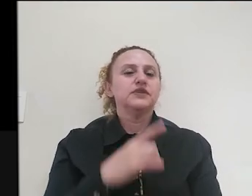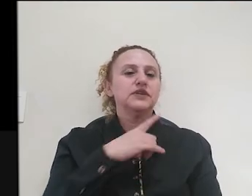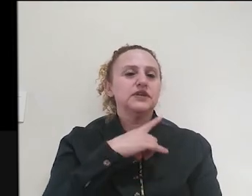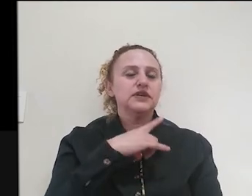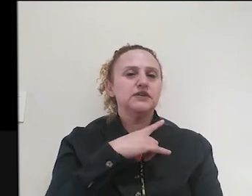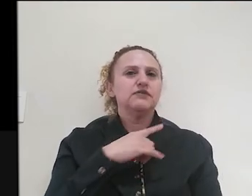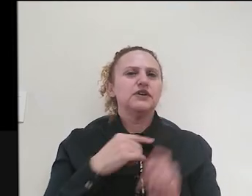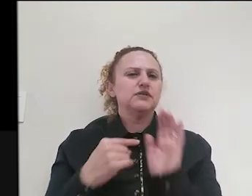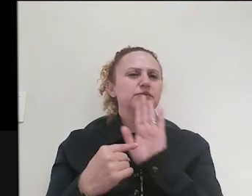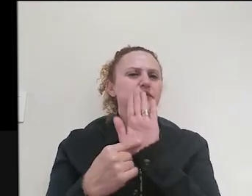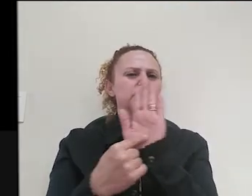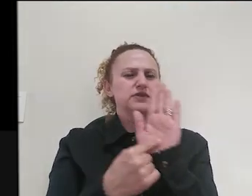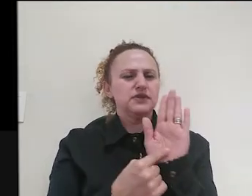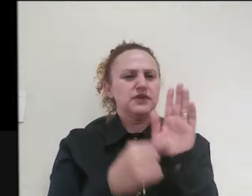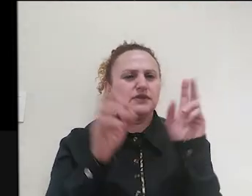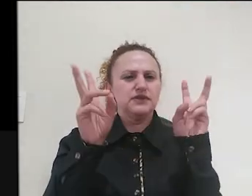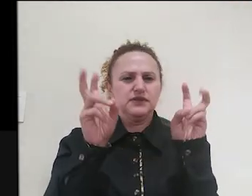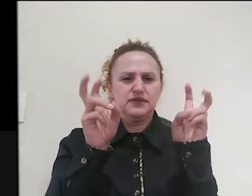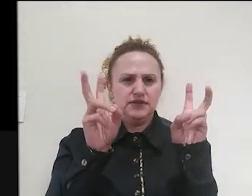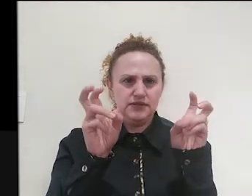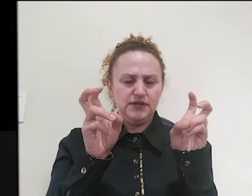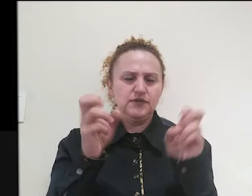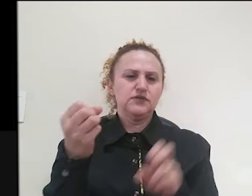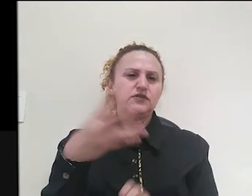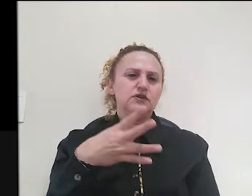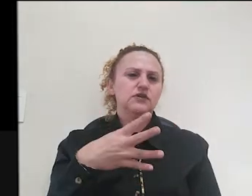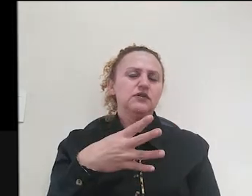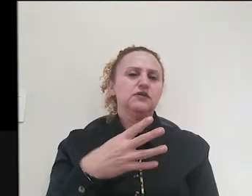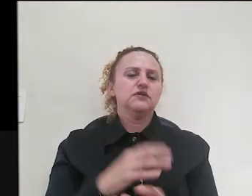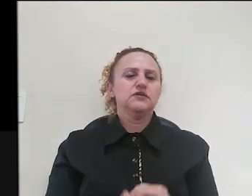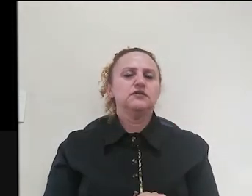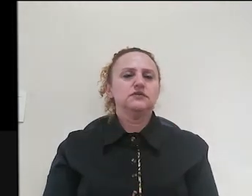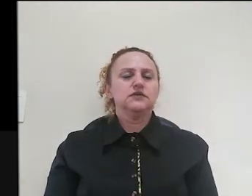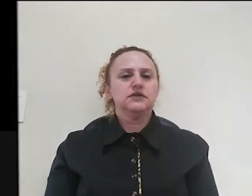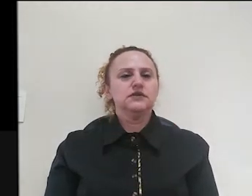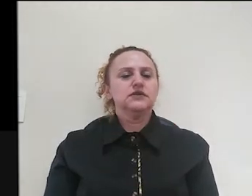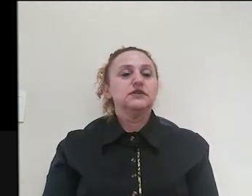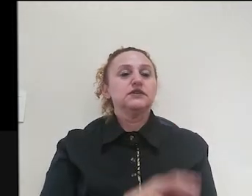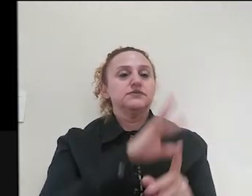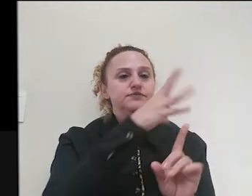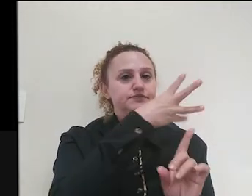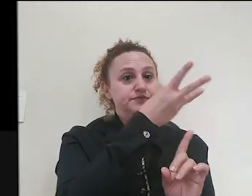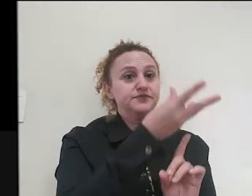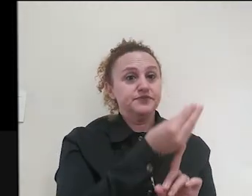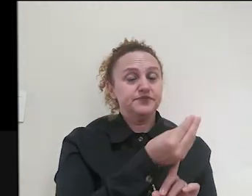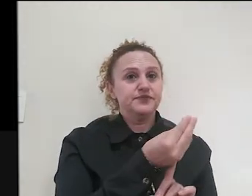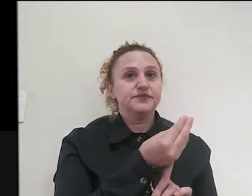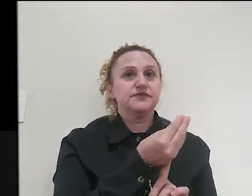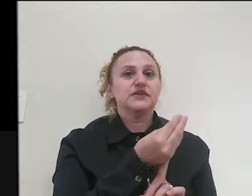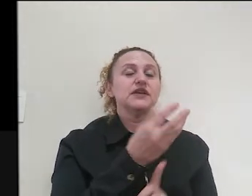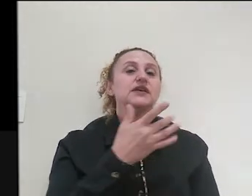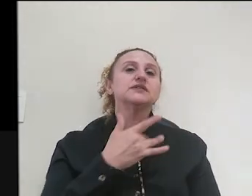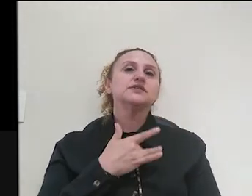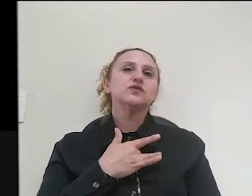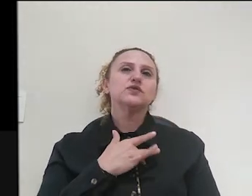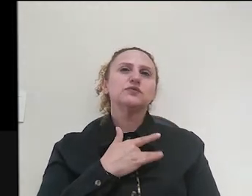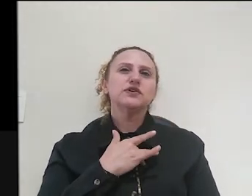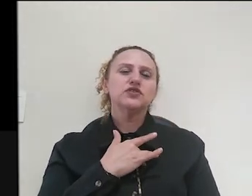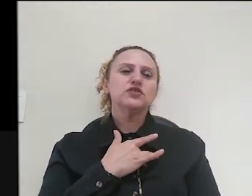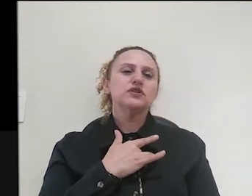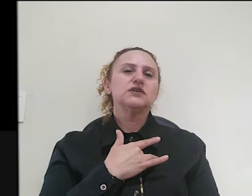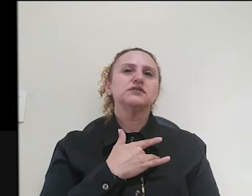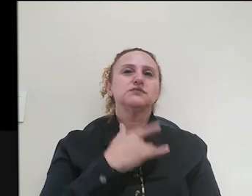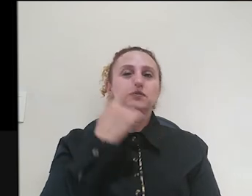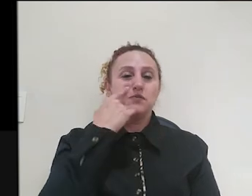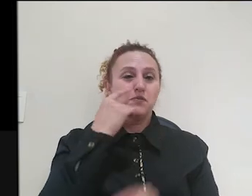novos temas e novas formas na literatura e na arte. Então, representa muito bem, eu acho, o romantismo, esse quadro do Delacroix,